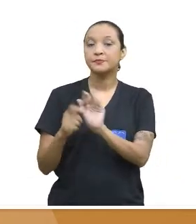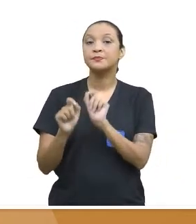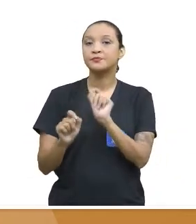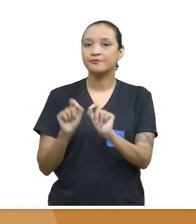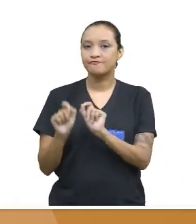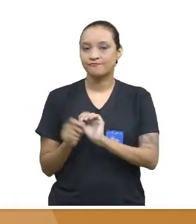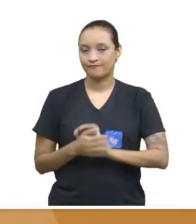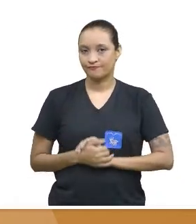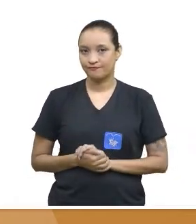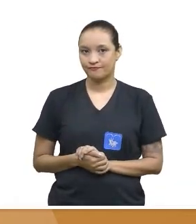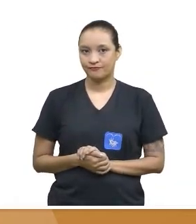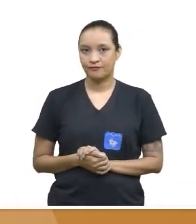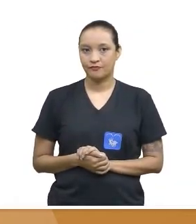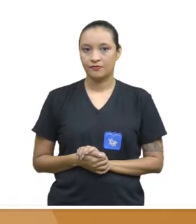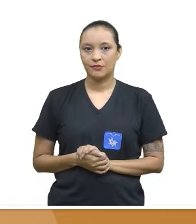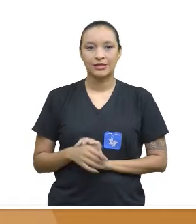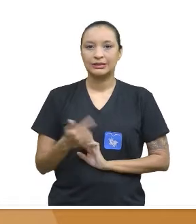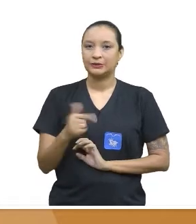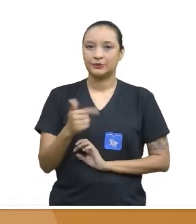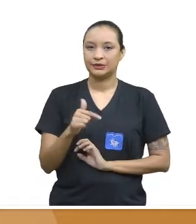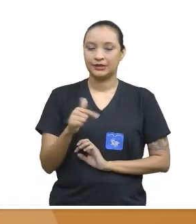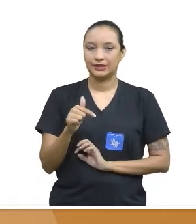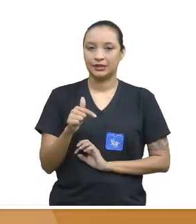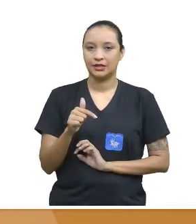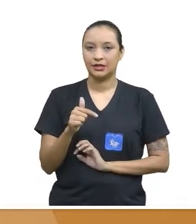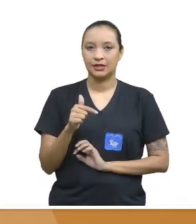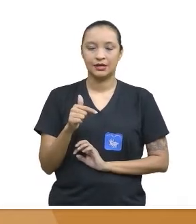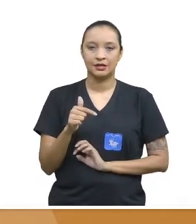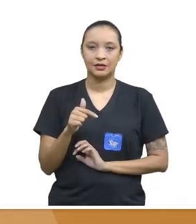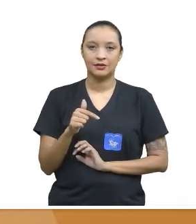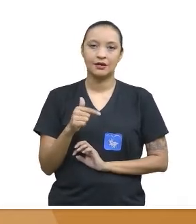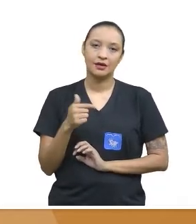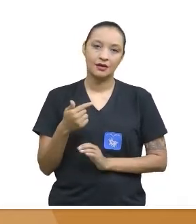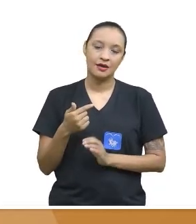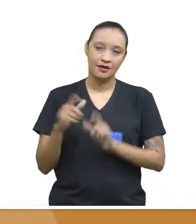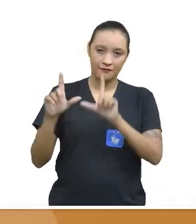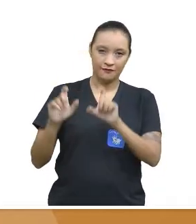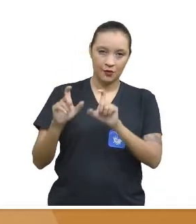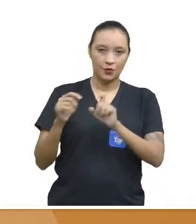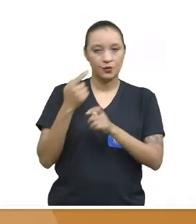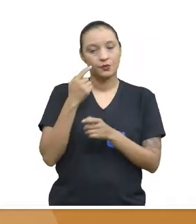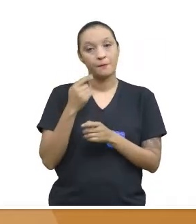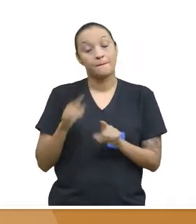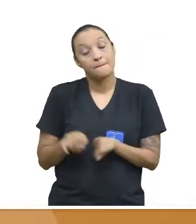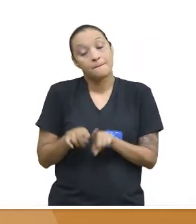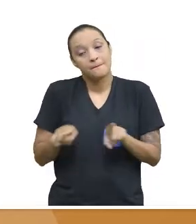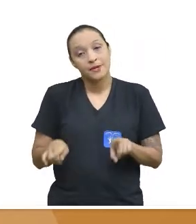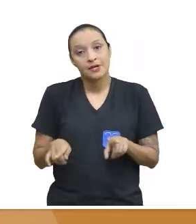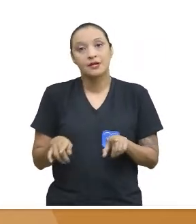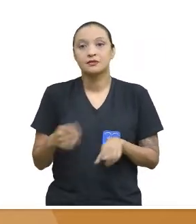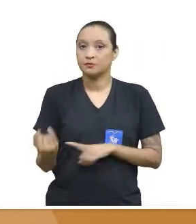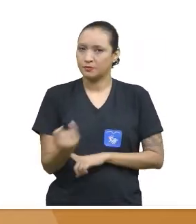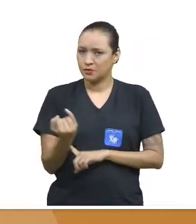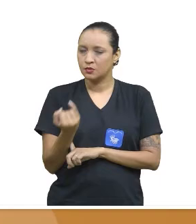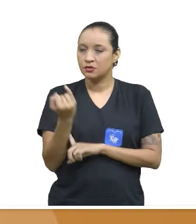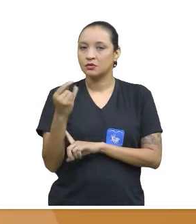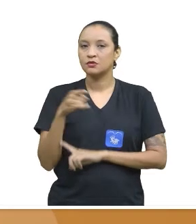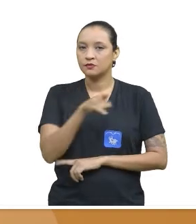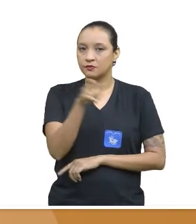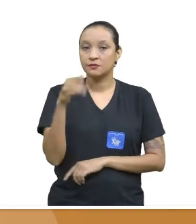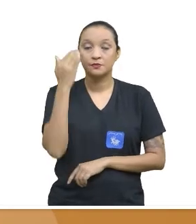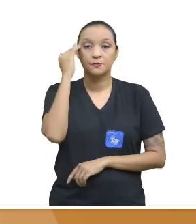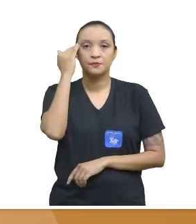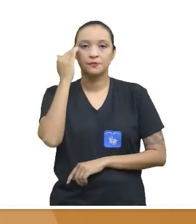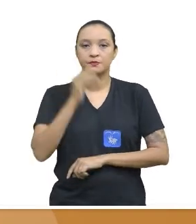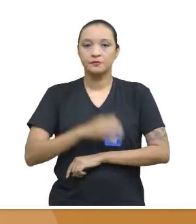que não temos aqui em algumas imagens, mas é importante que a gente entenda. O que eu vou explicar para os senhores?